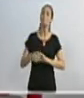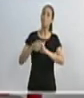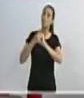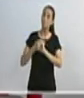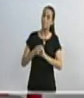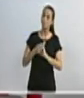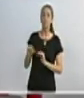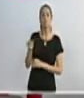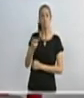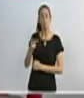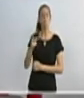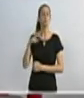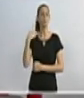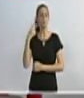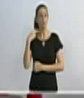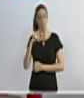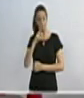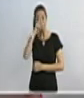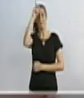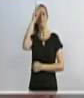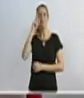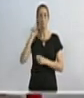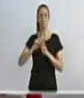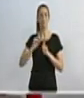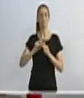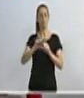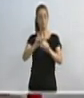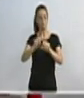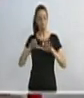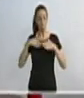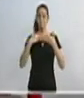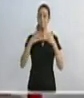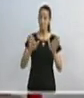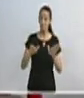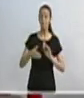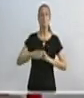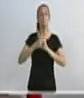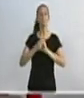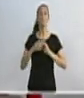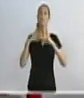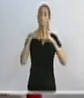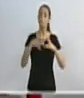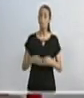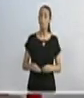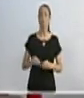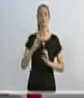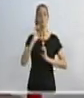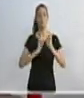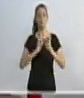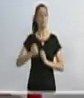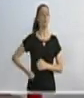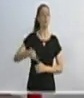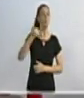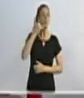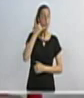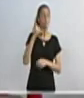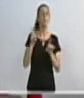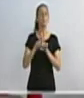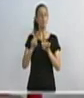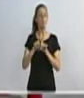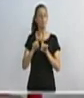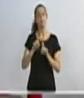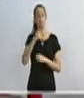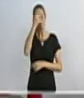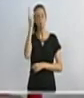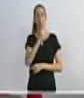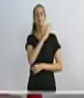desse requerimento, Caminha e o Adriano, e parabéns a todas as operadoras e os secretários que estão presentes. Vamos se unir para tentar sanar um